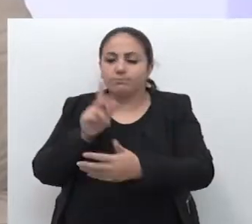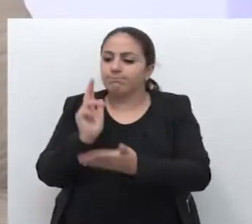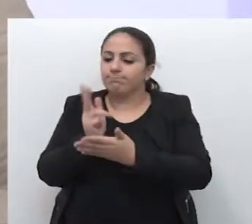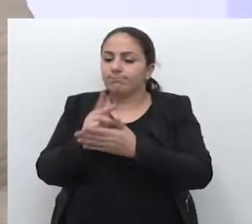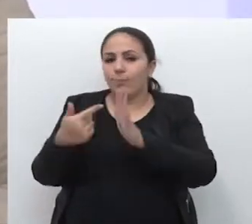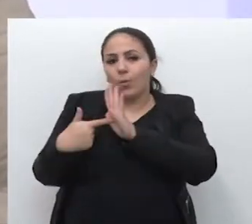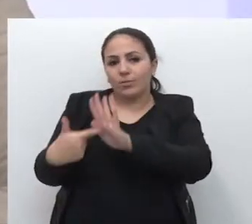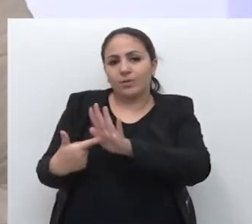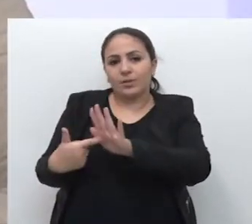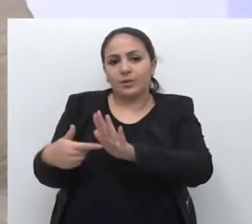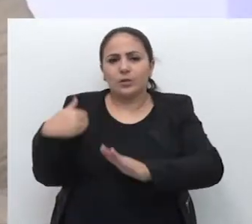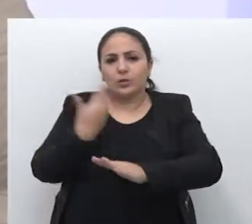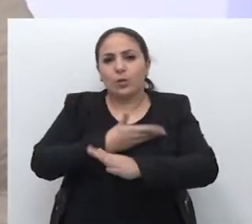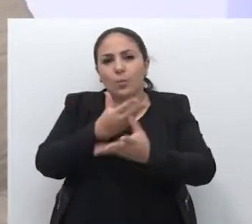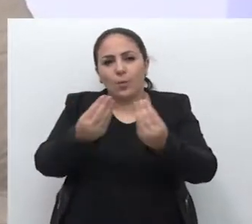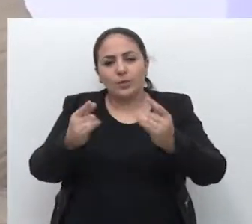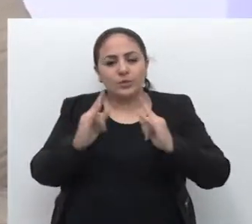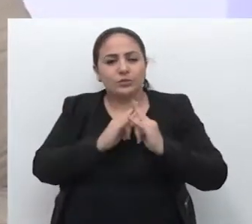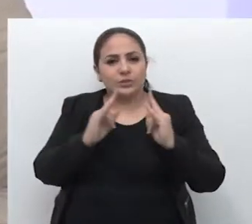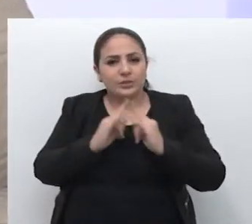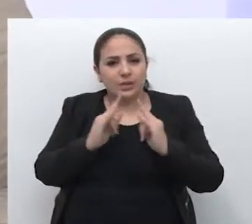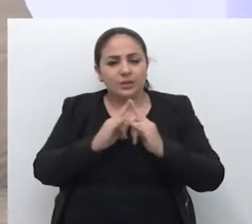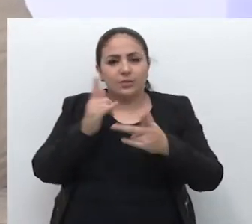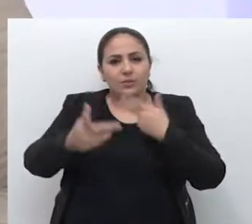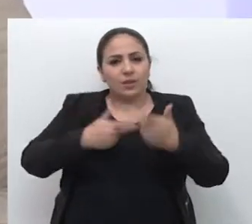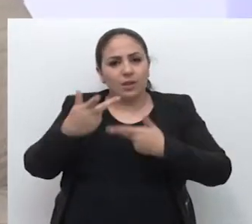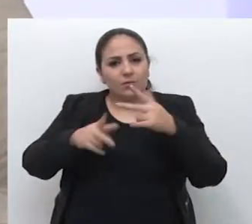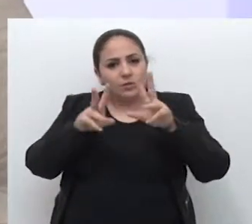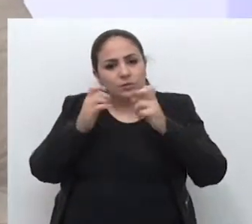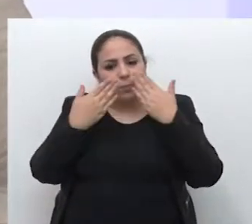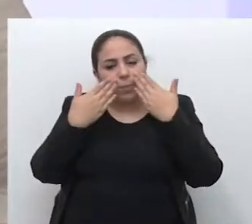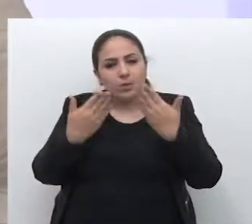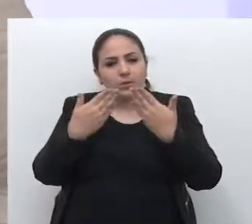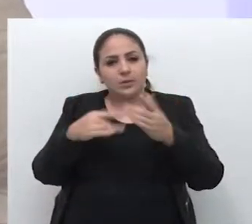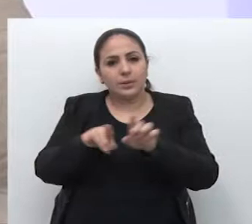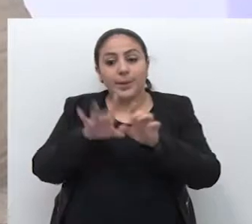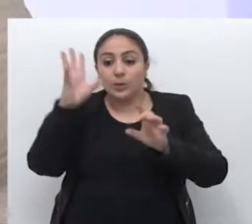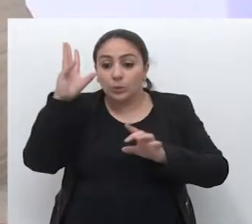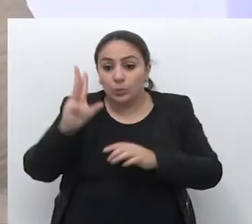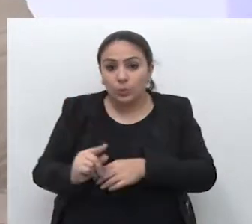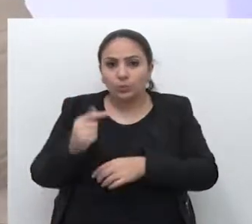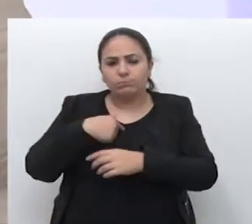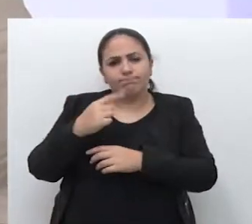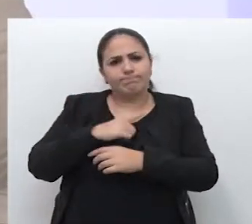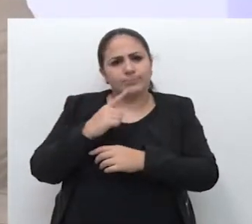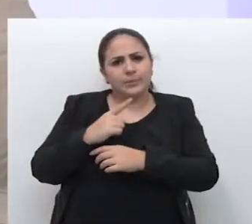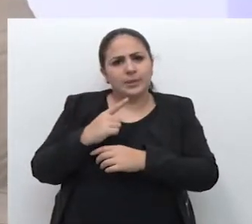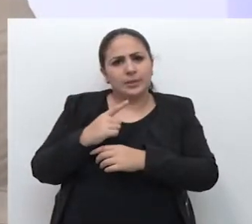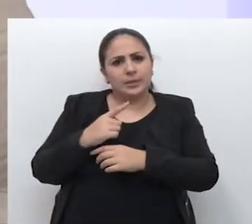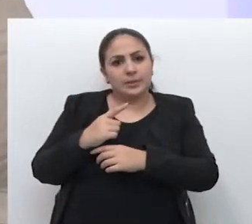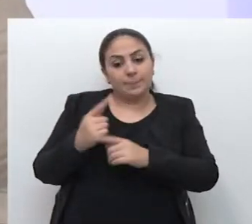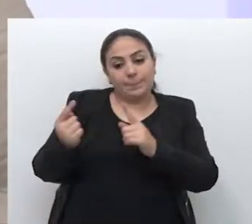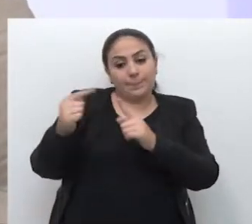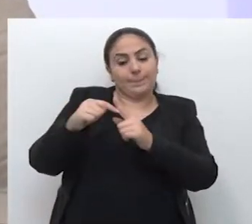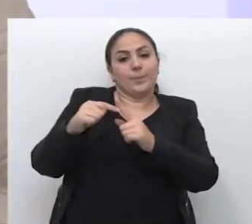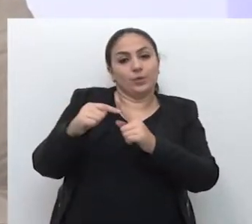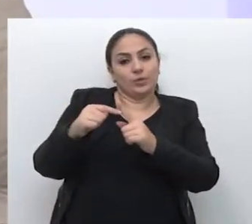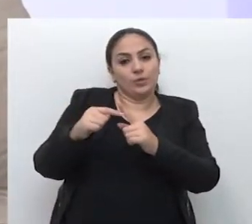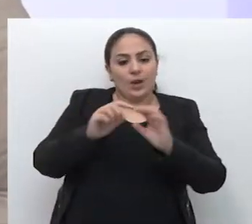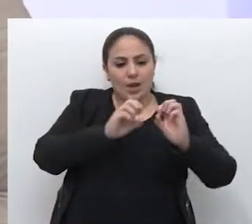todos os momentos foi sempre apontado. Por exemplo, nós tivemos vários órgãos que falaram, demonstraram, e todos eles têm esse